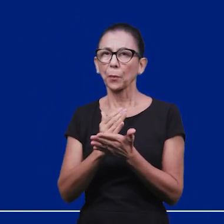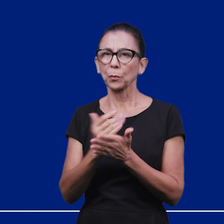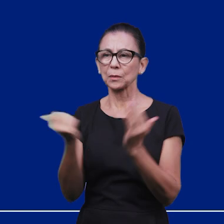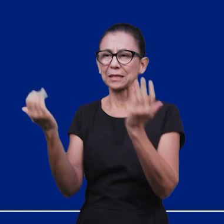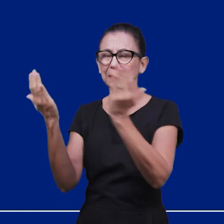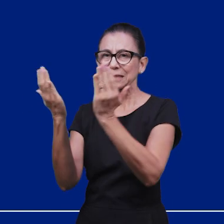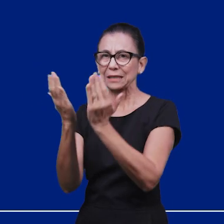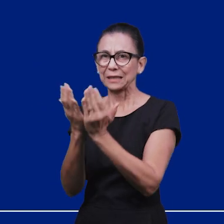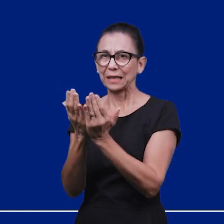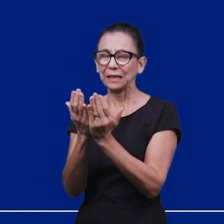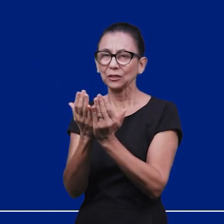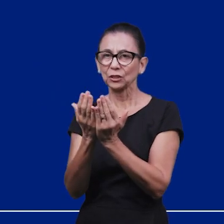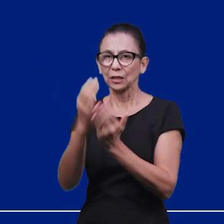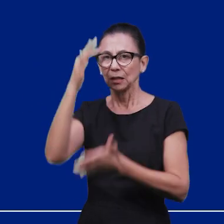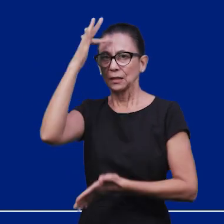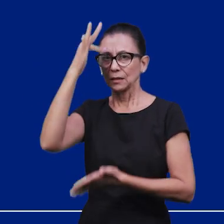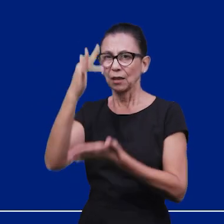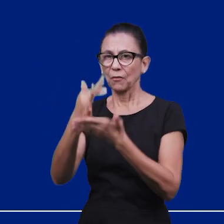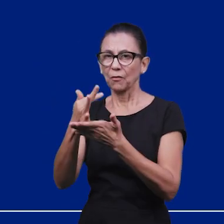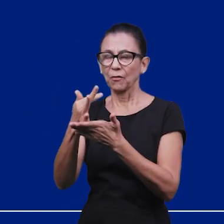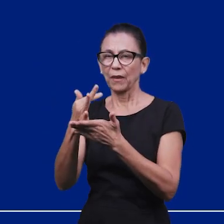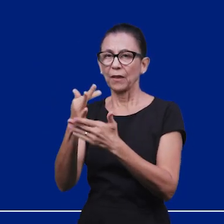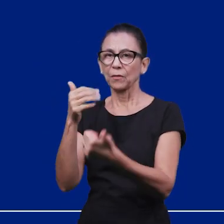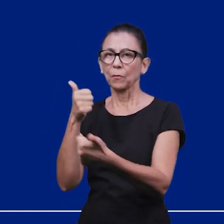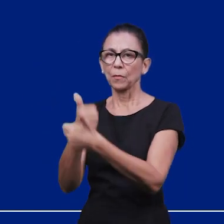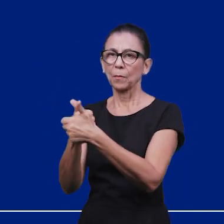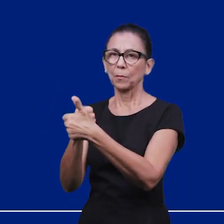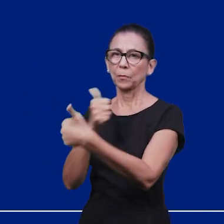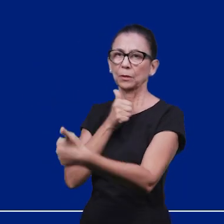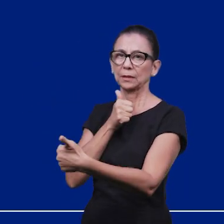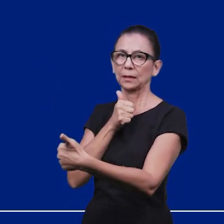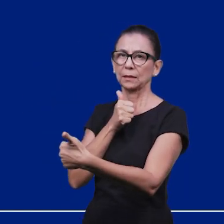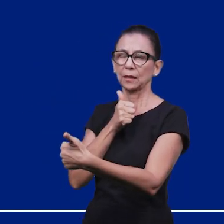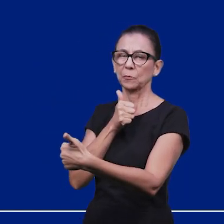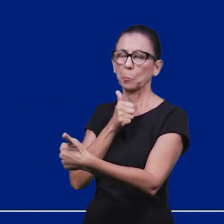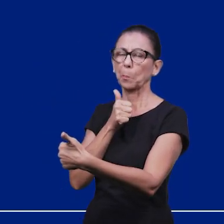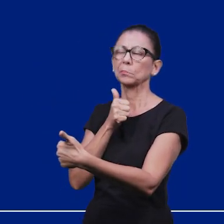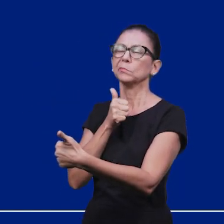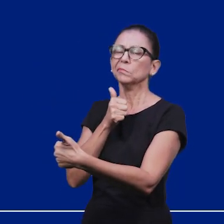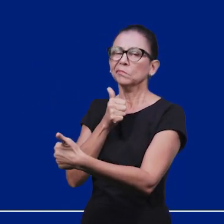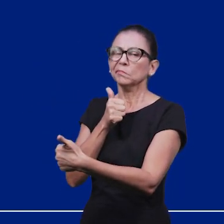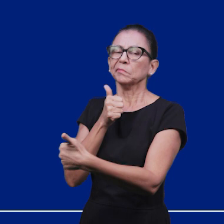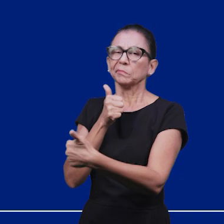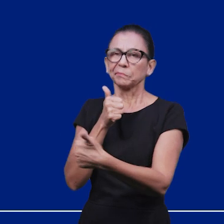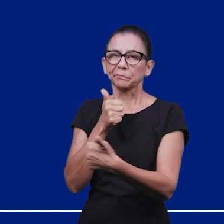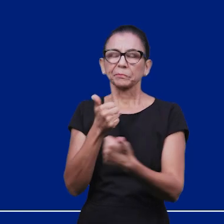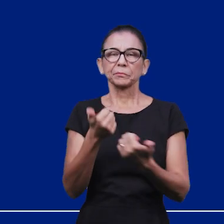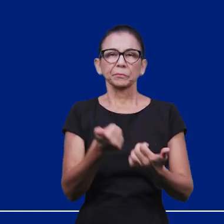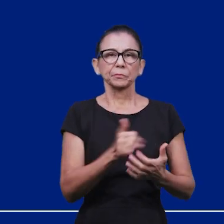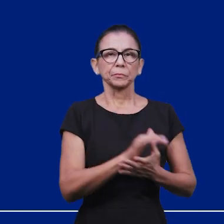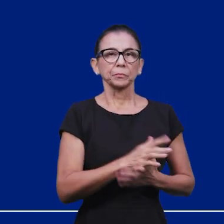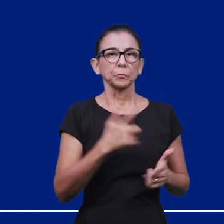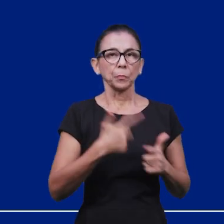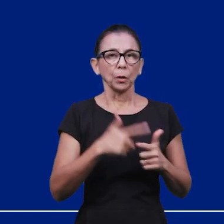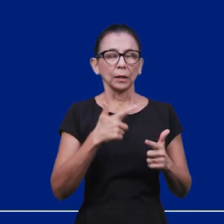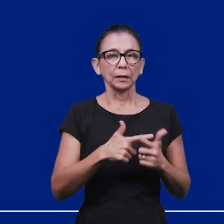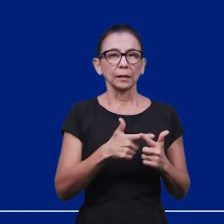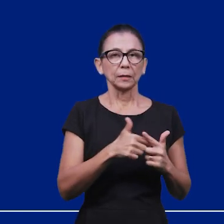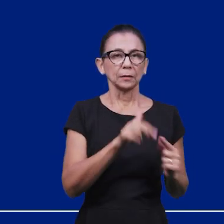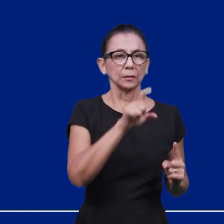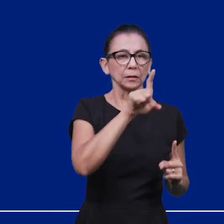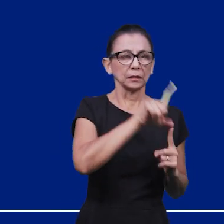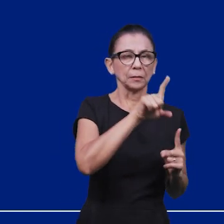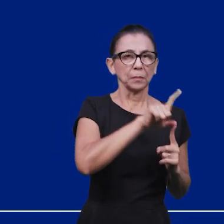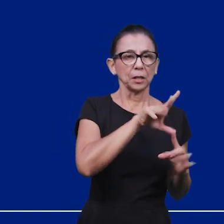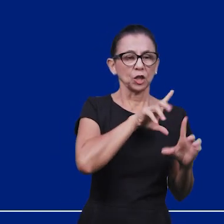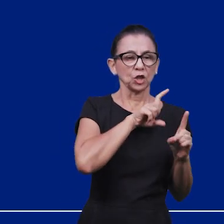dando ouvidos a espíritos enganadores e a doutrinas de demônios. Há alguns